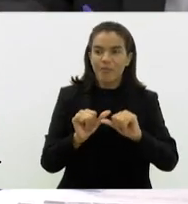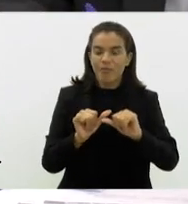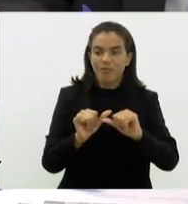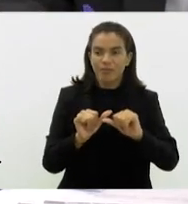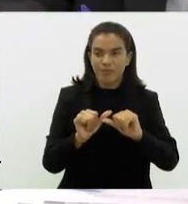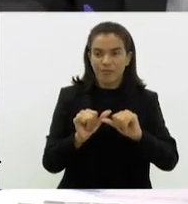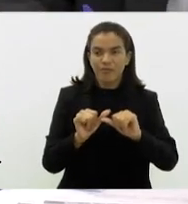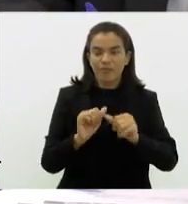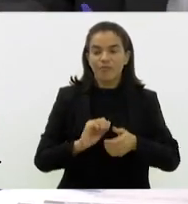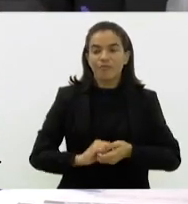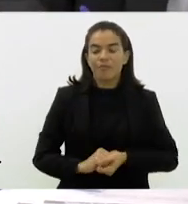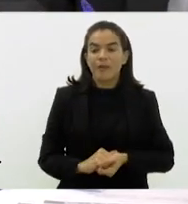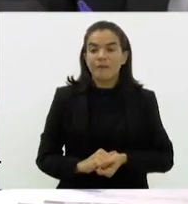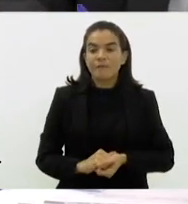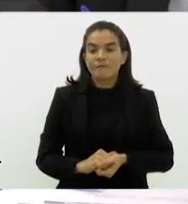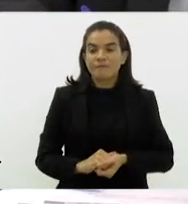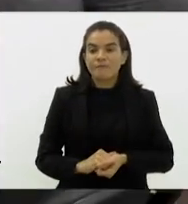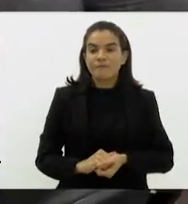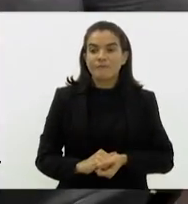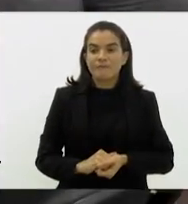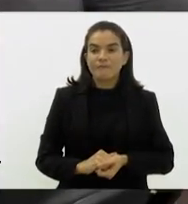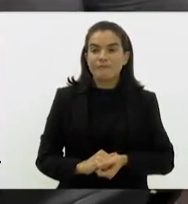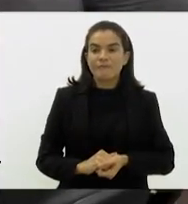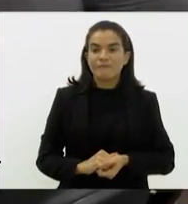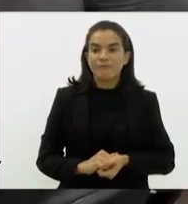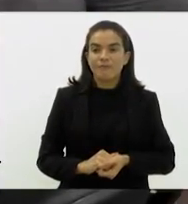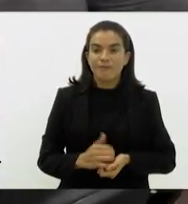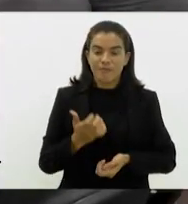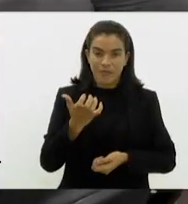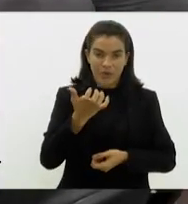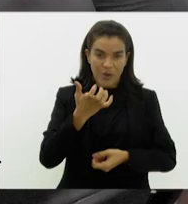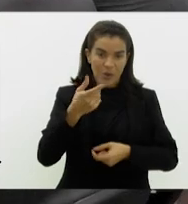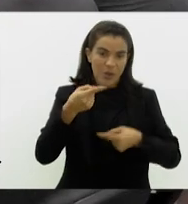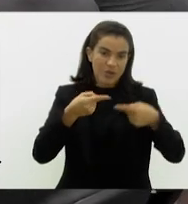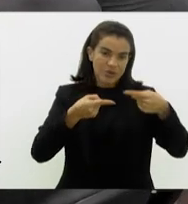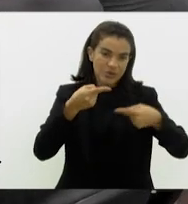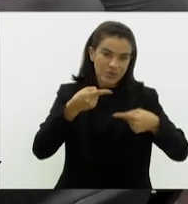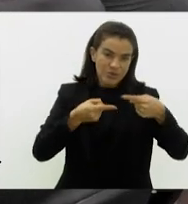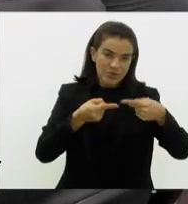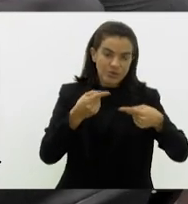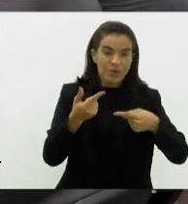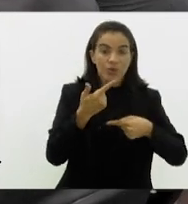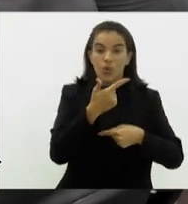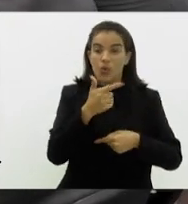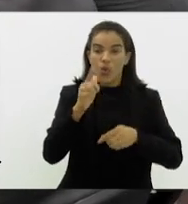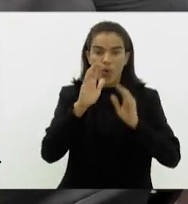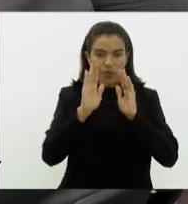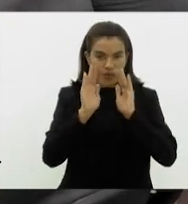a intervenção, deputado Min. Eu queria discutir essa matéria com outro enfoque.